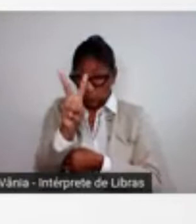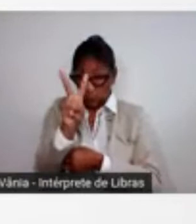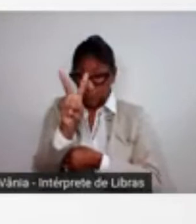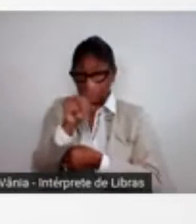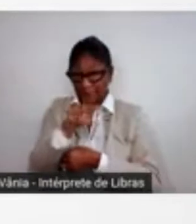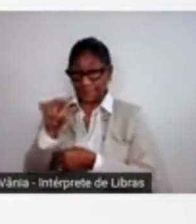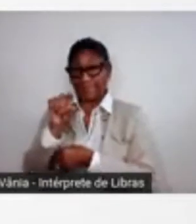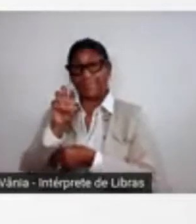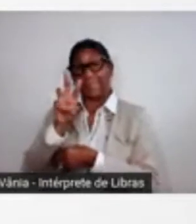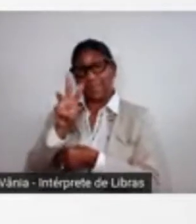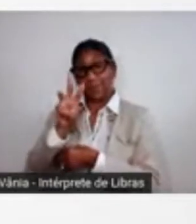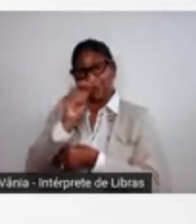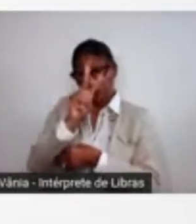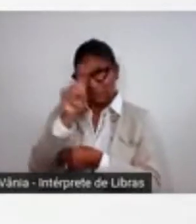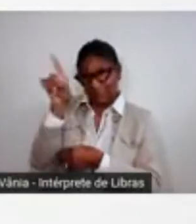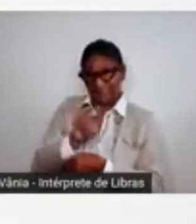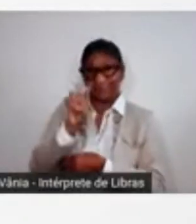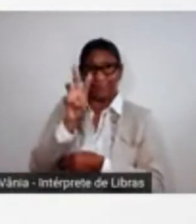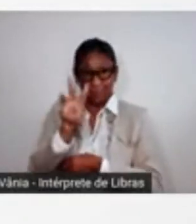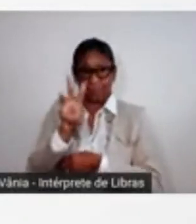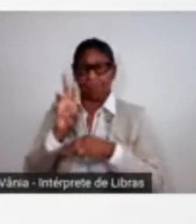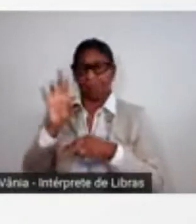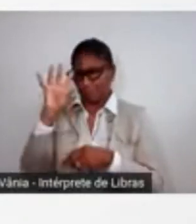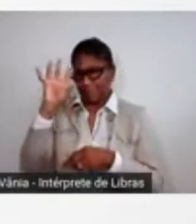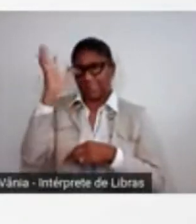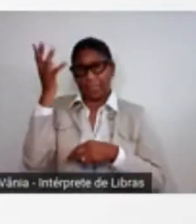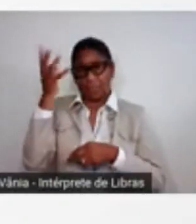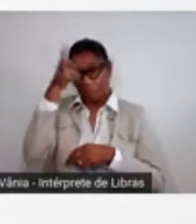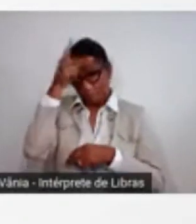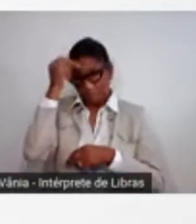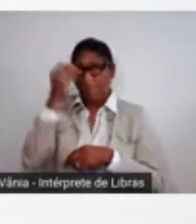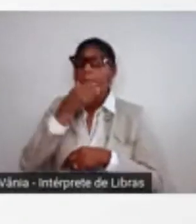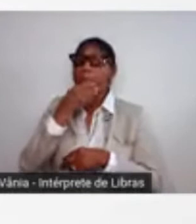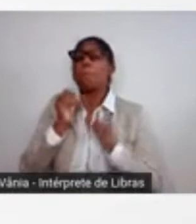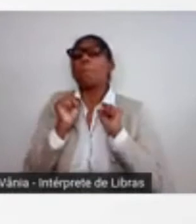né, por decisão de 2/3 dos prefeitos, eles poderão